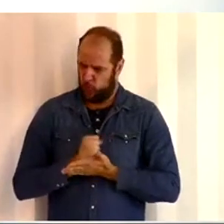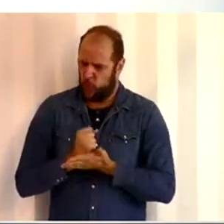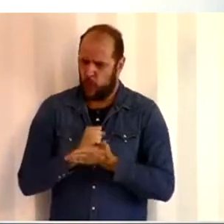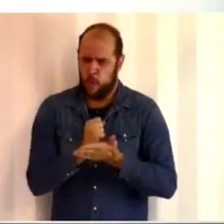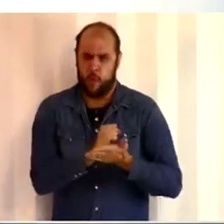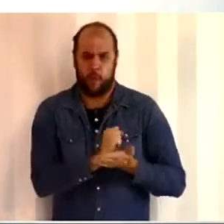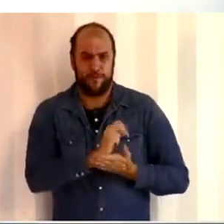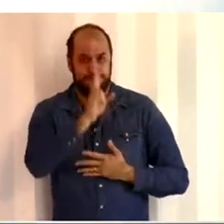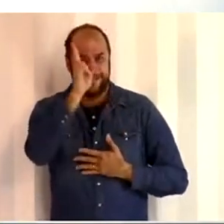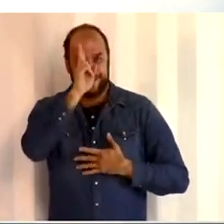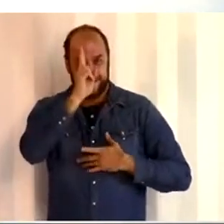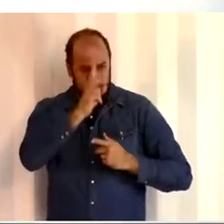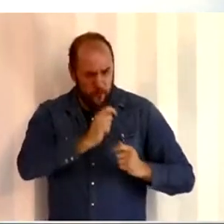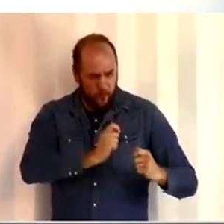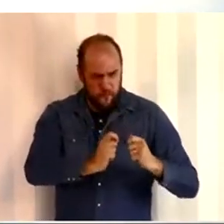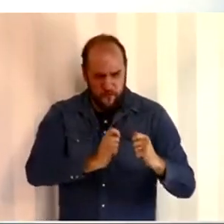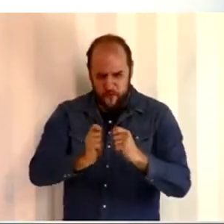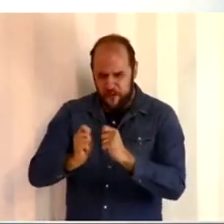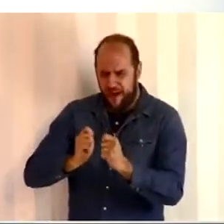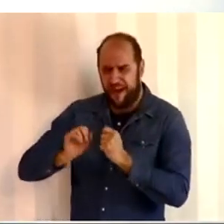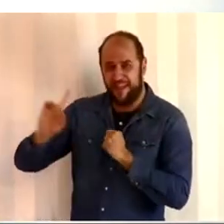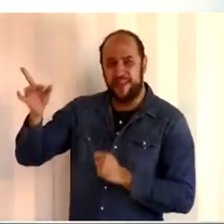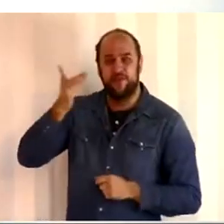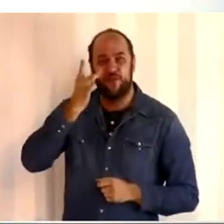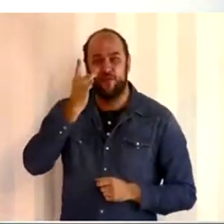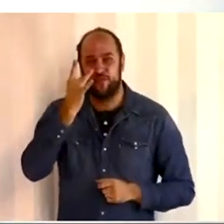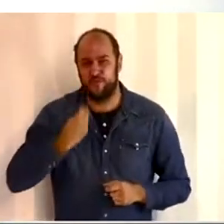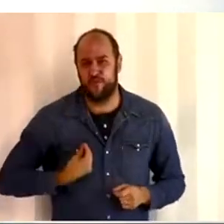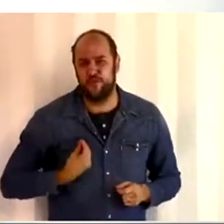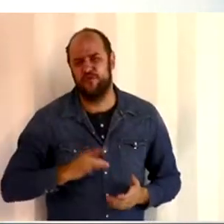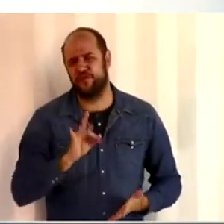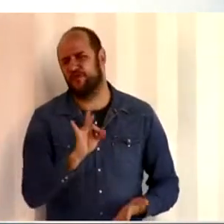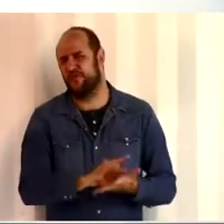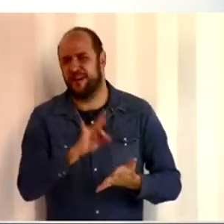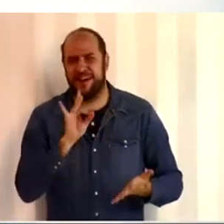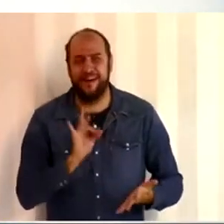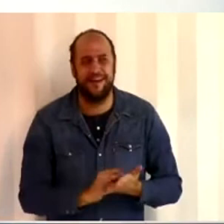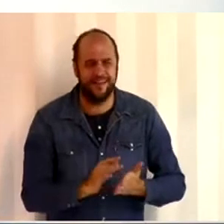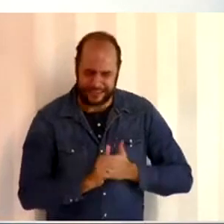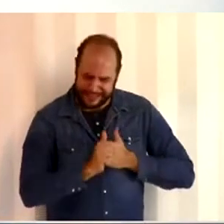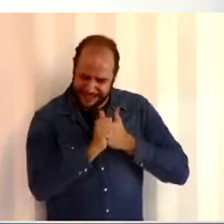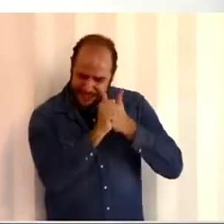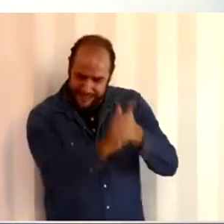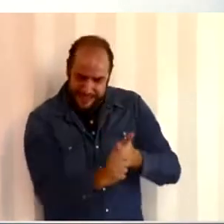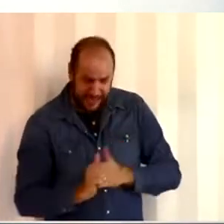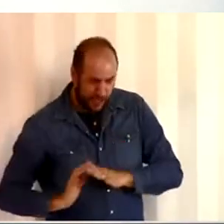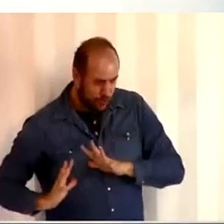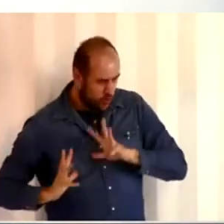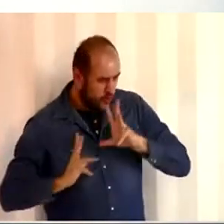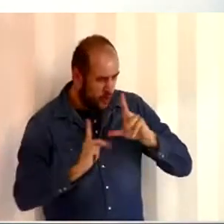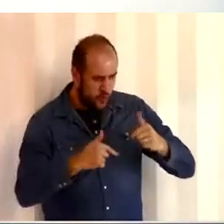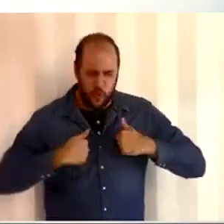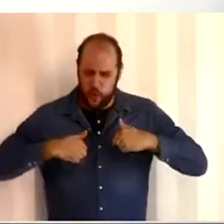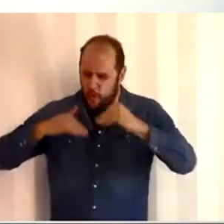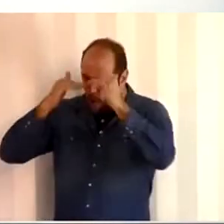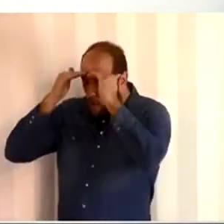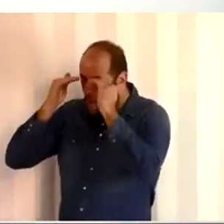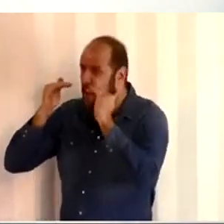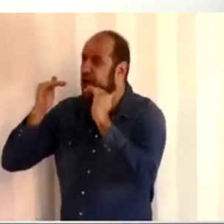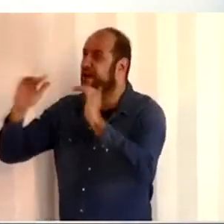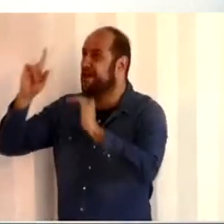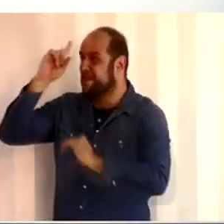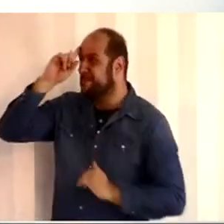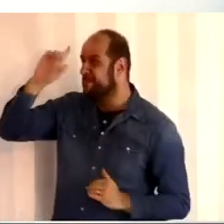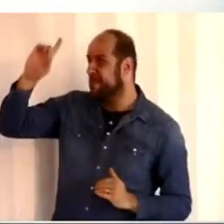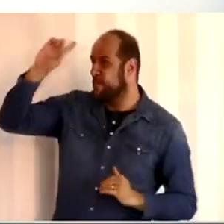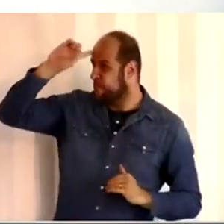minha história, Ele é real, Ele está presente na minha vida, Ele dirige os meus passos e eu me submeto à sua ordem,